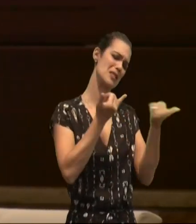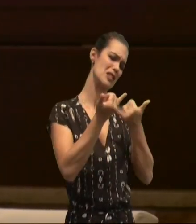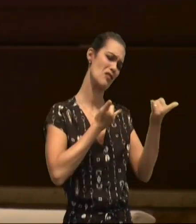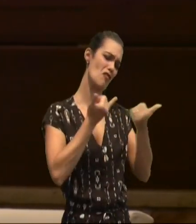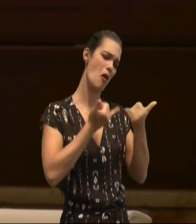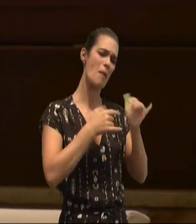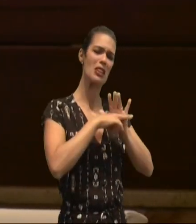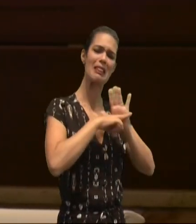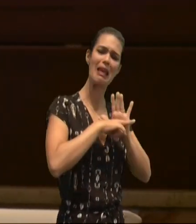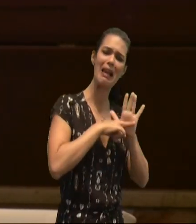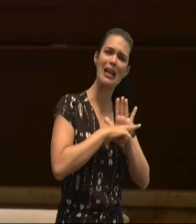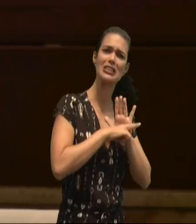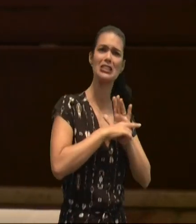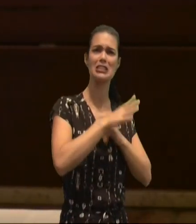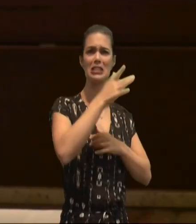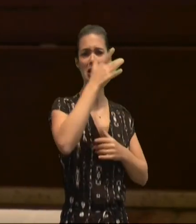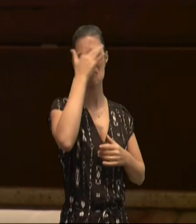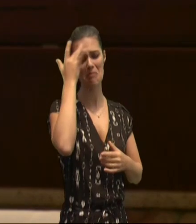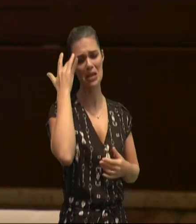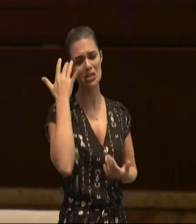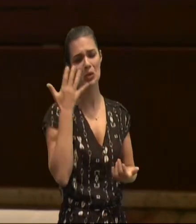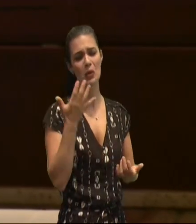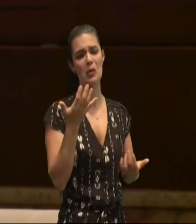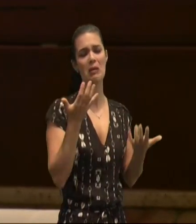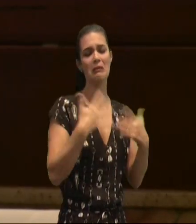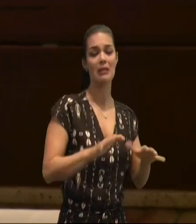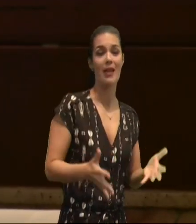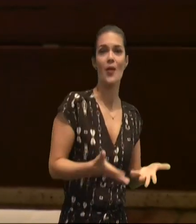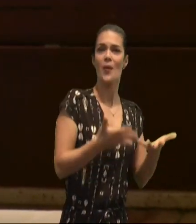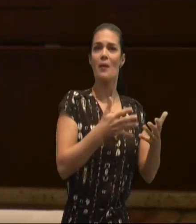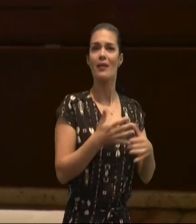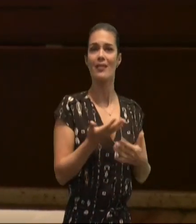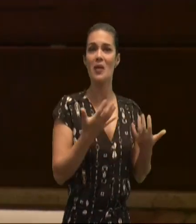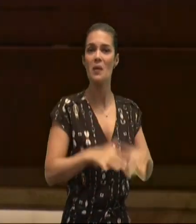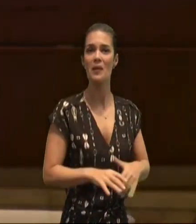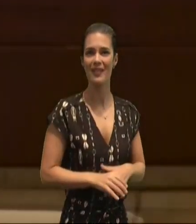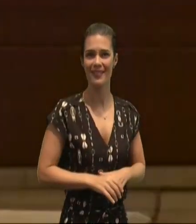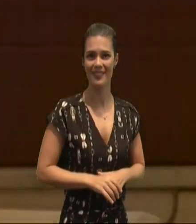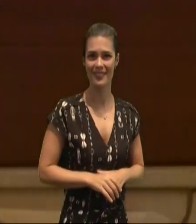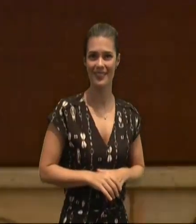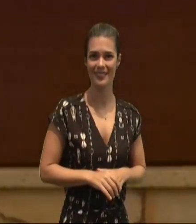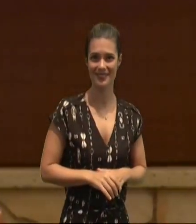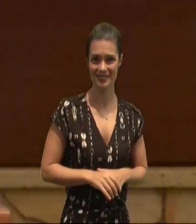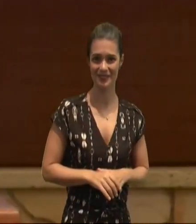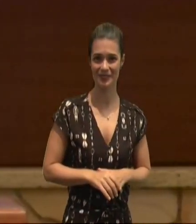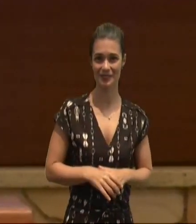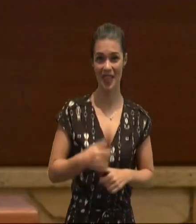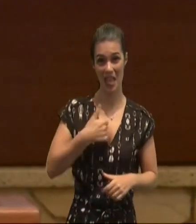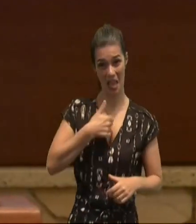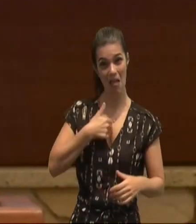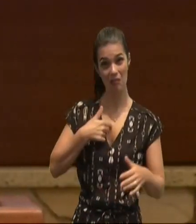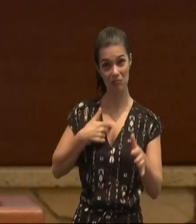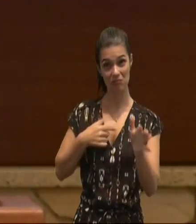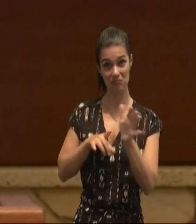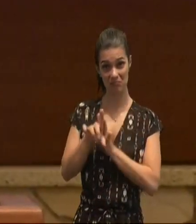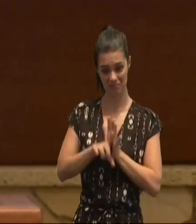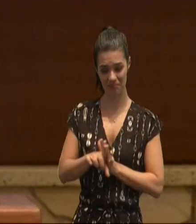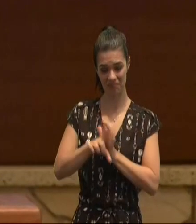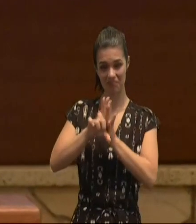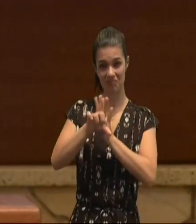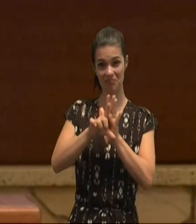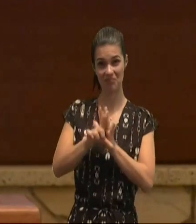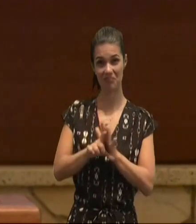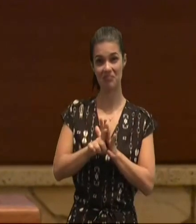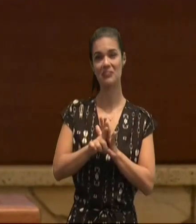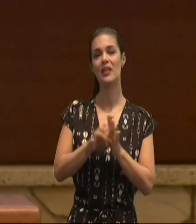desanimar. Sempre teremos aqueles que irão dizer: vamos voltar. Eu estava lendo e pesquisando e verificando a